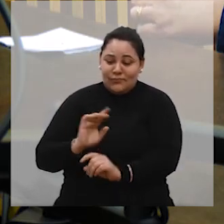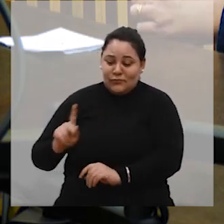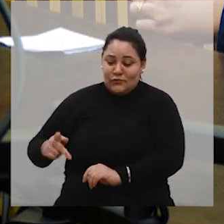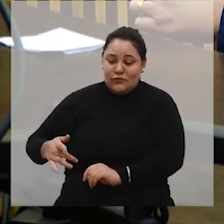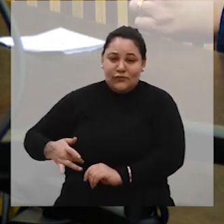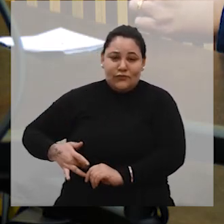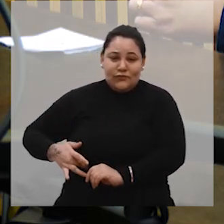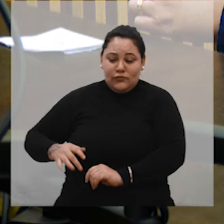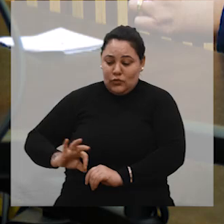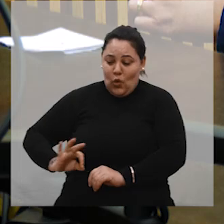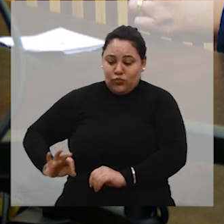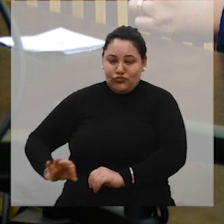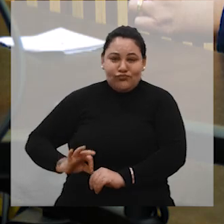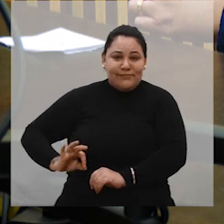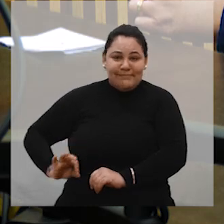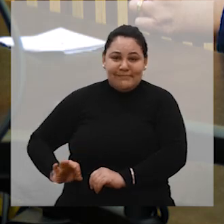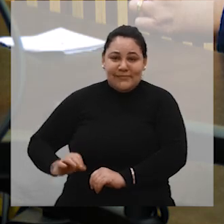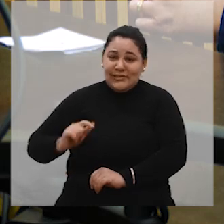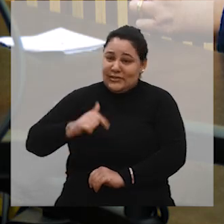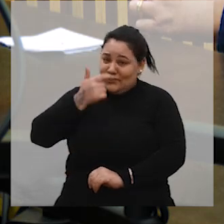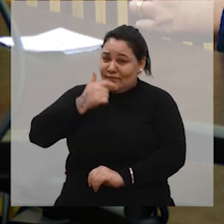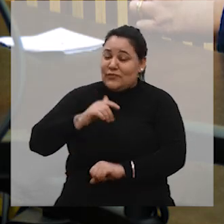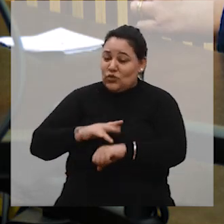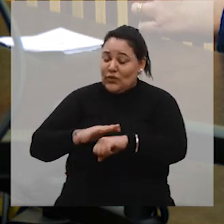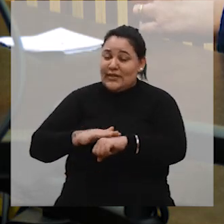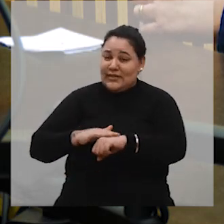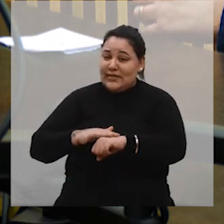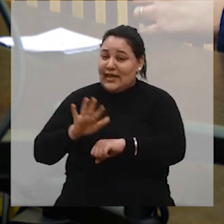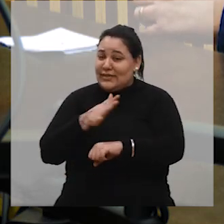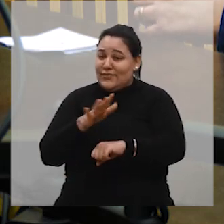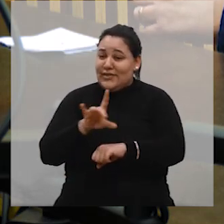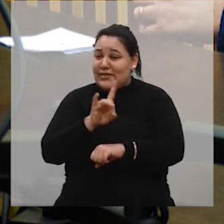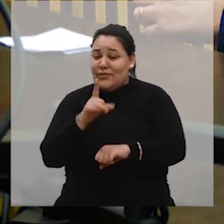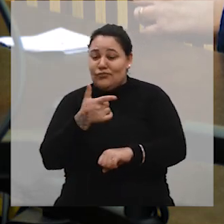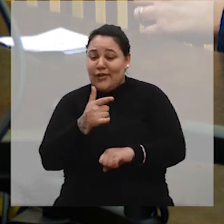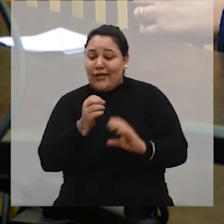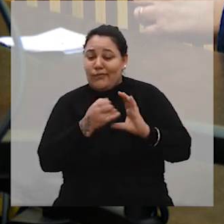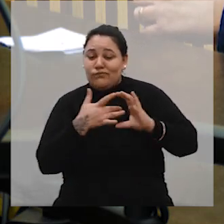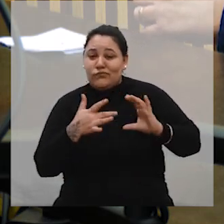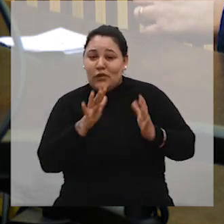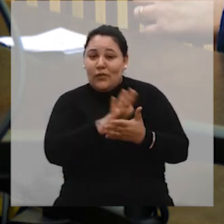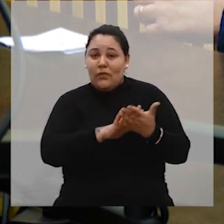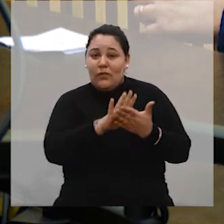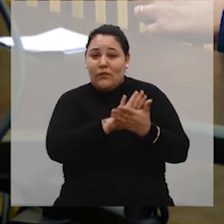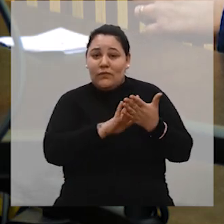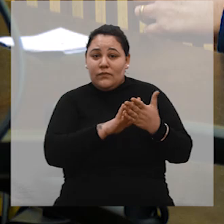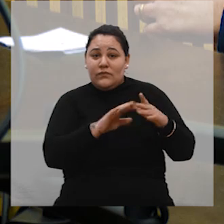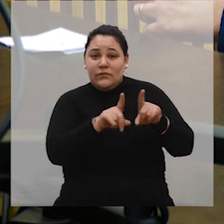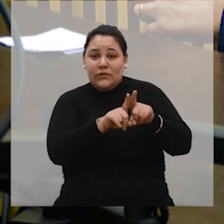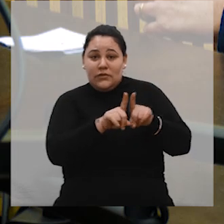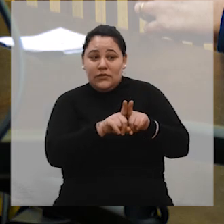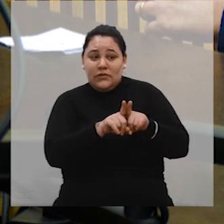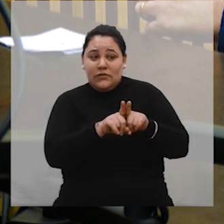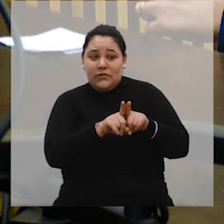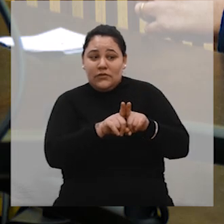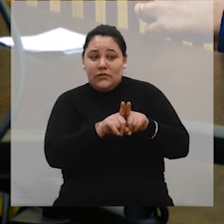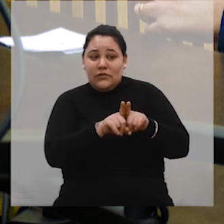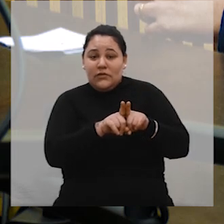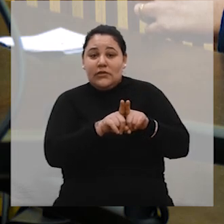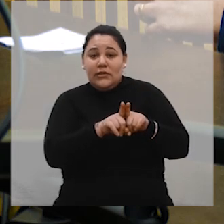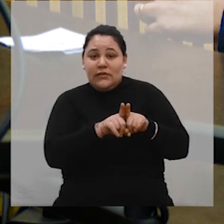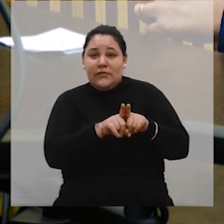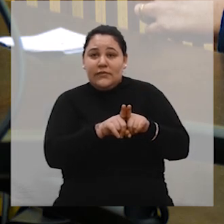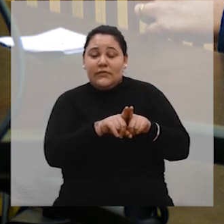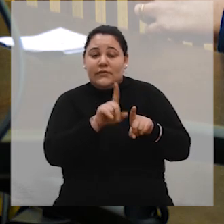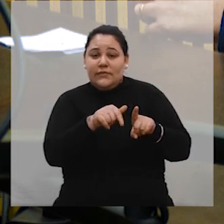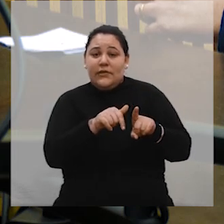começa por aí. Por se tratando de uma doença assintomática, os pacientes acabam não procurando os médicos porque eles não têm sintomas. Na maioria